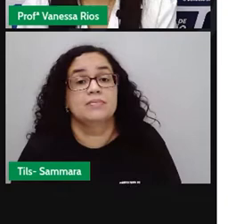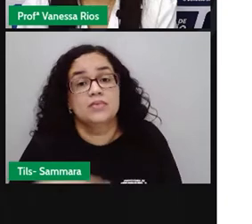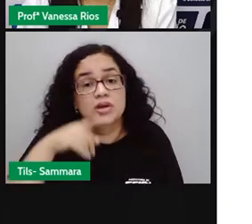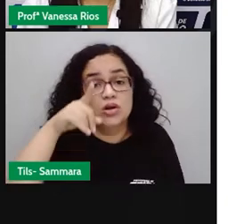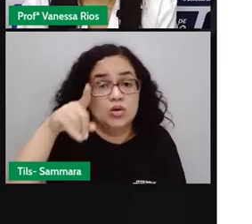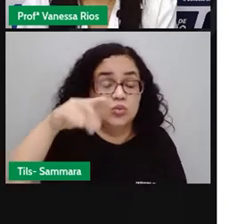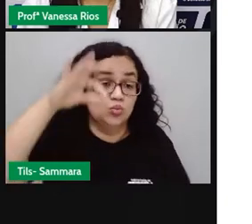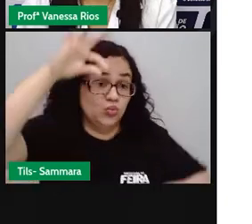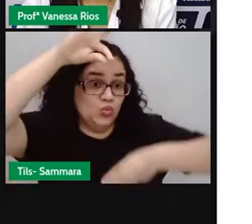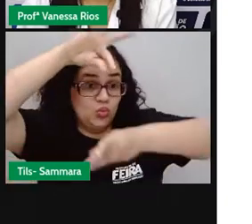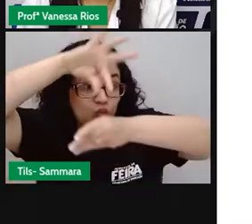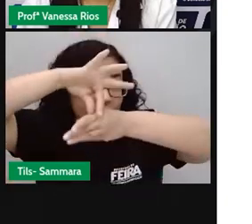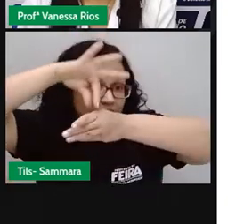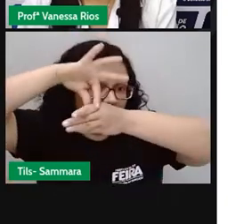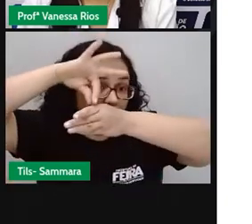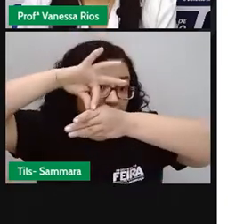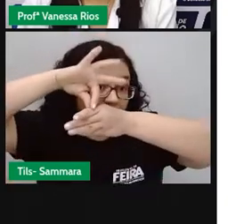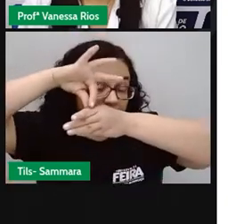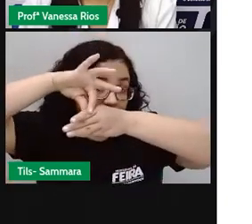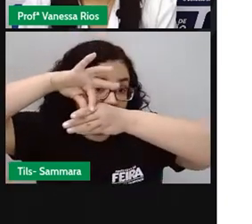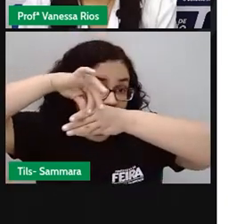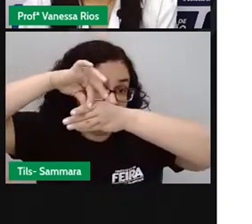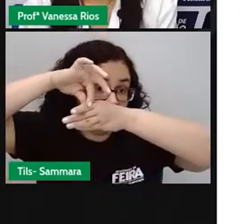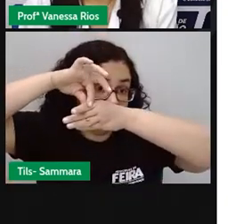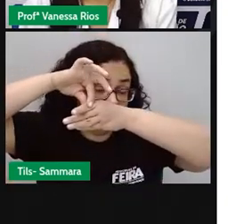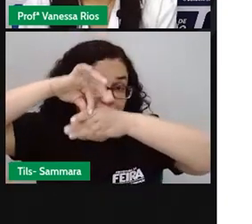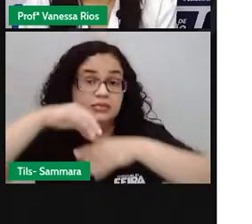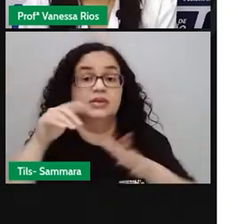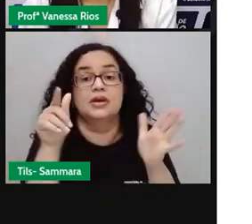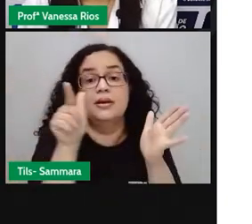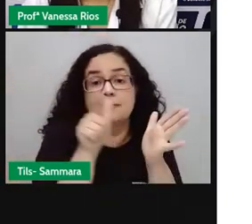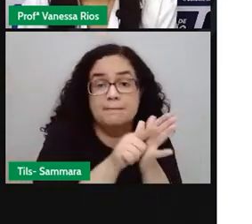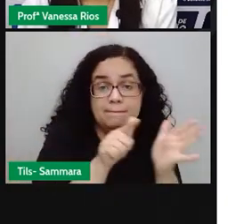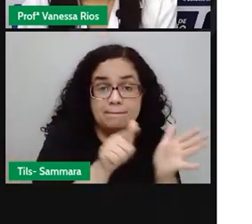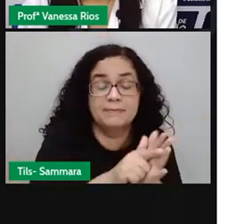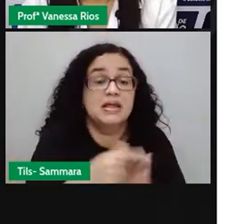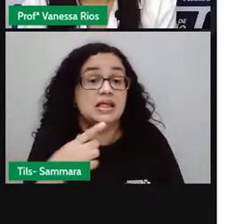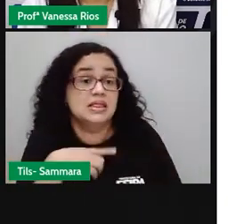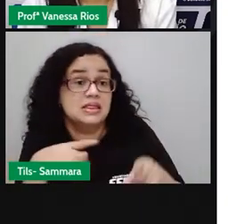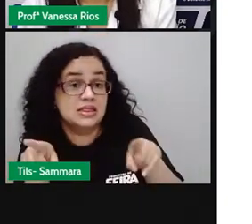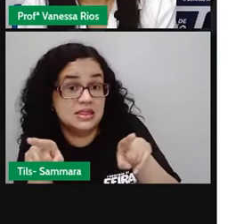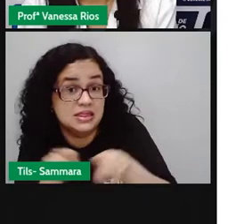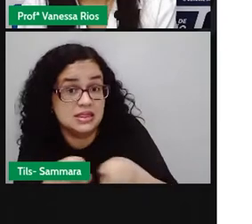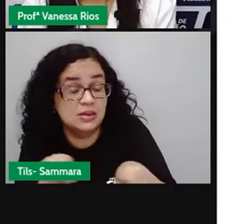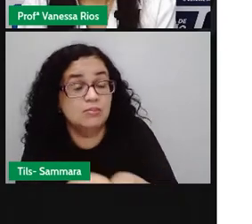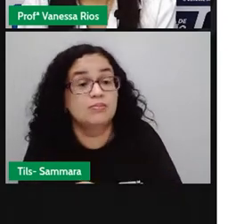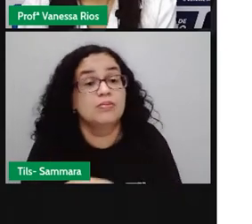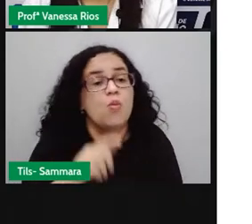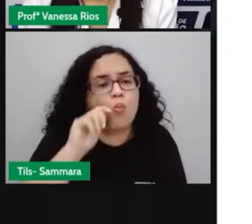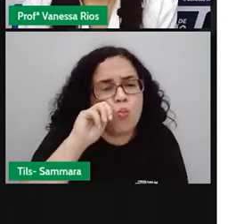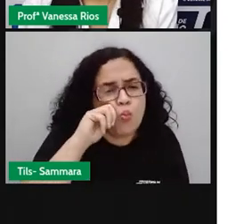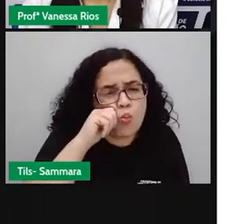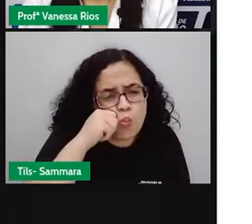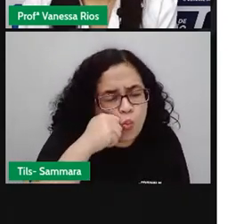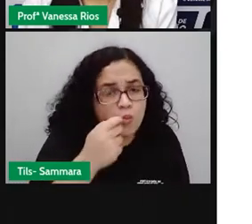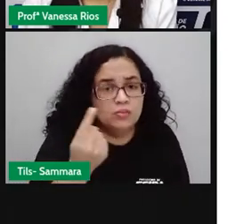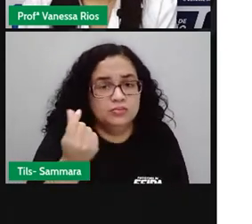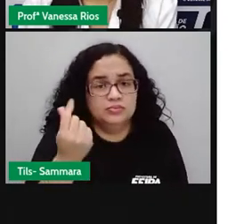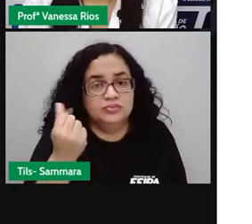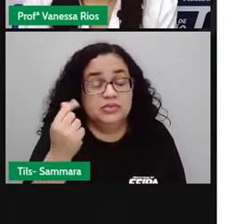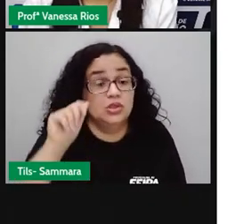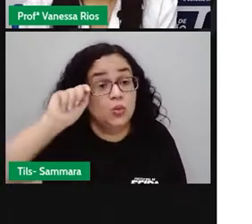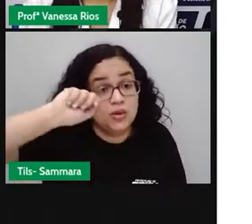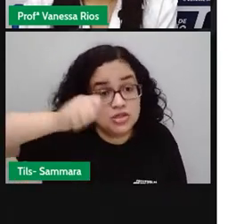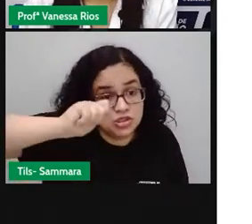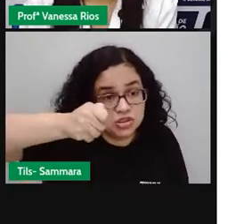um clipe de metal, daquele que prende, né? Papel. Tem também um limão, uma moeda e uma